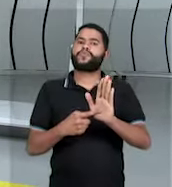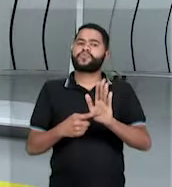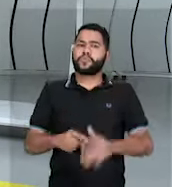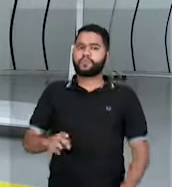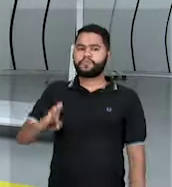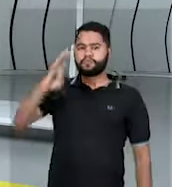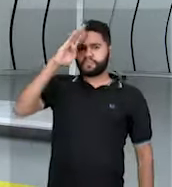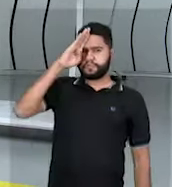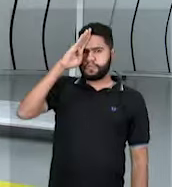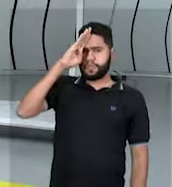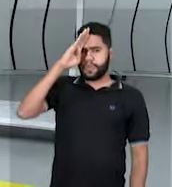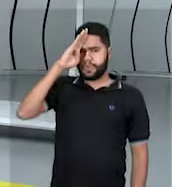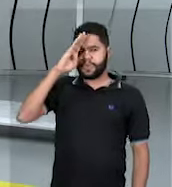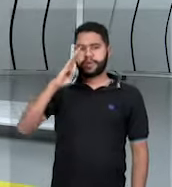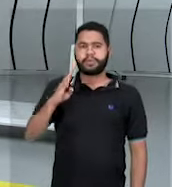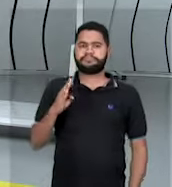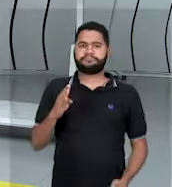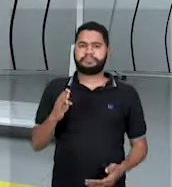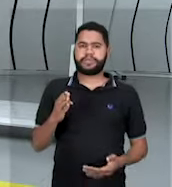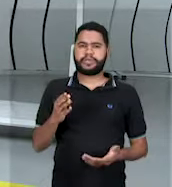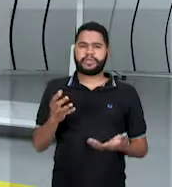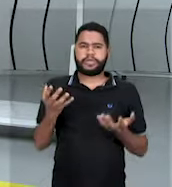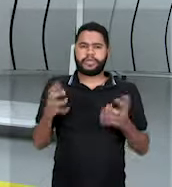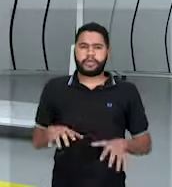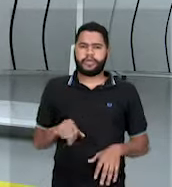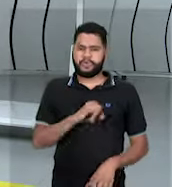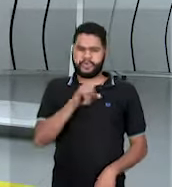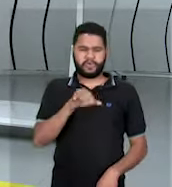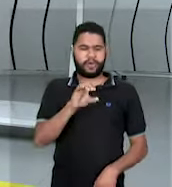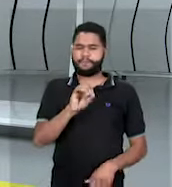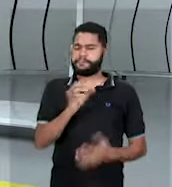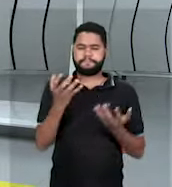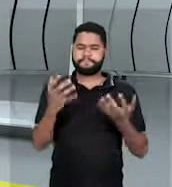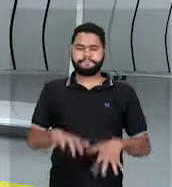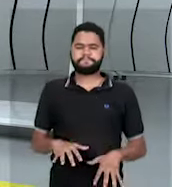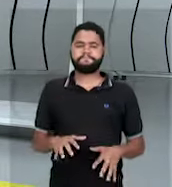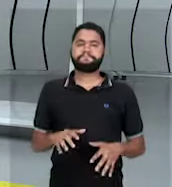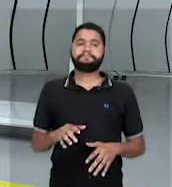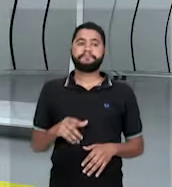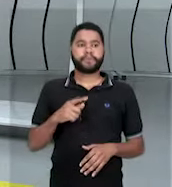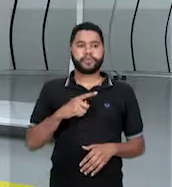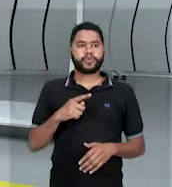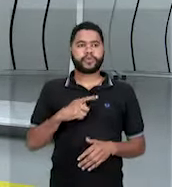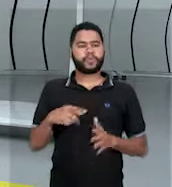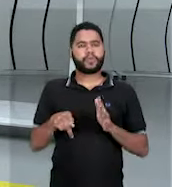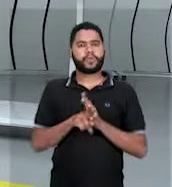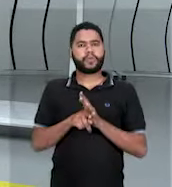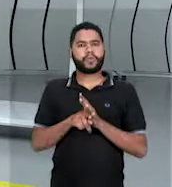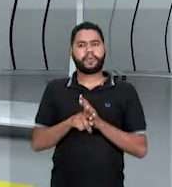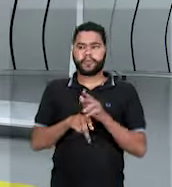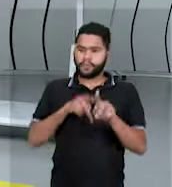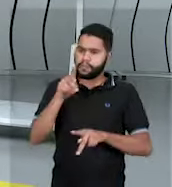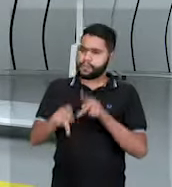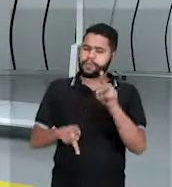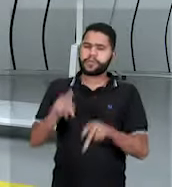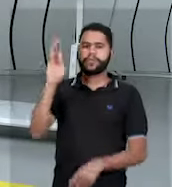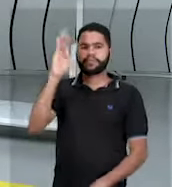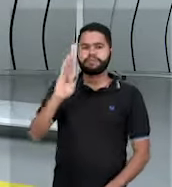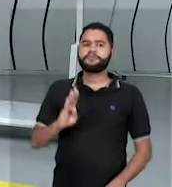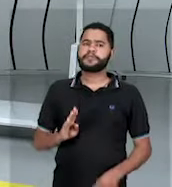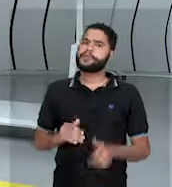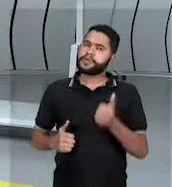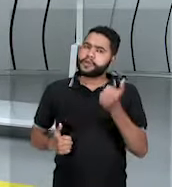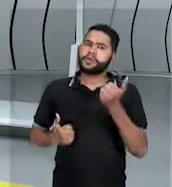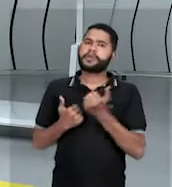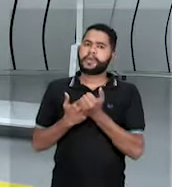militares conservadores, que não queriam, né, João Goulart no poder, que você tinha uma parcela da população brasileira que